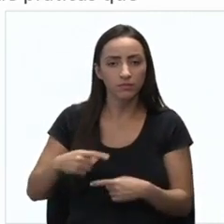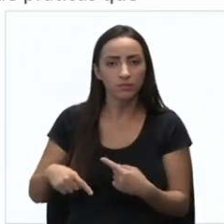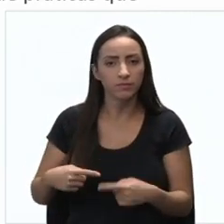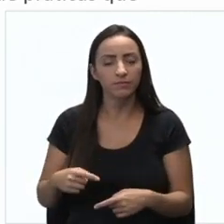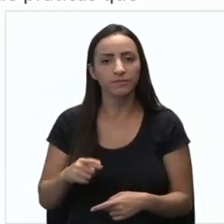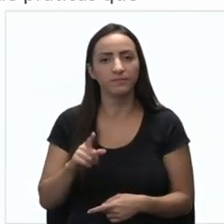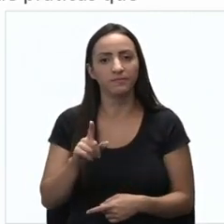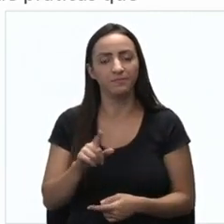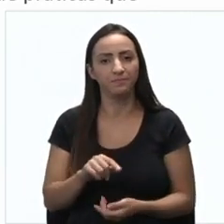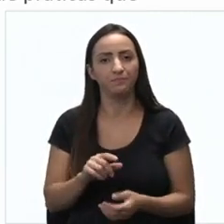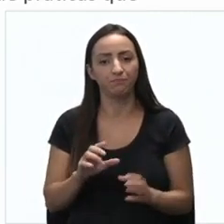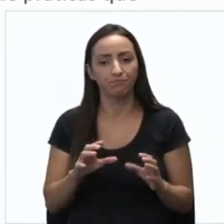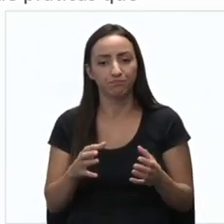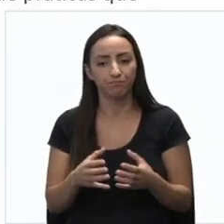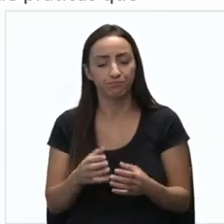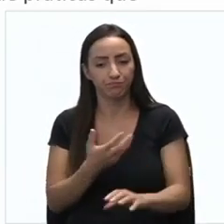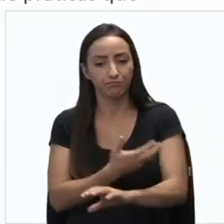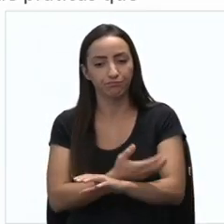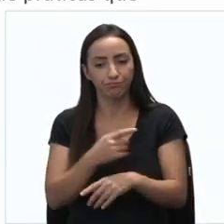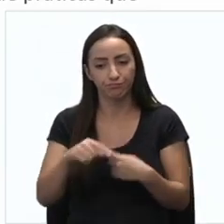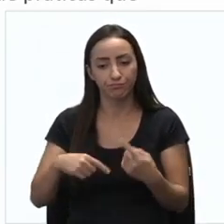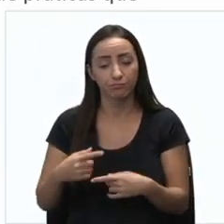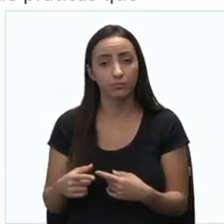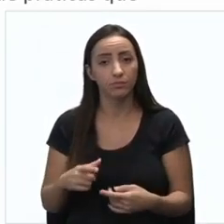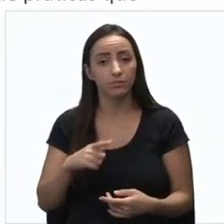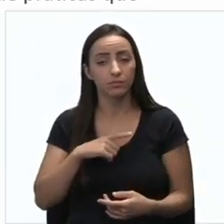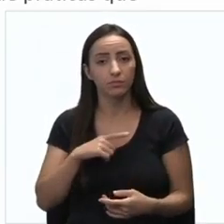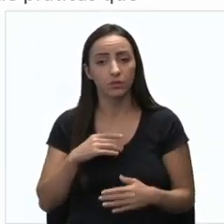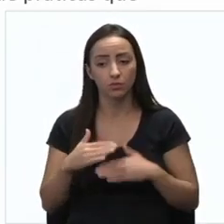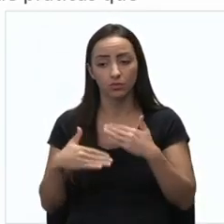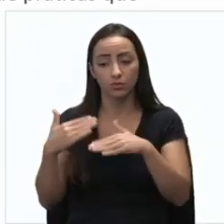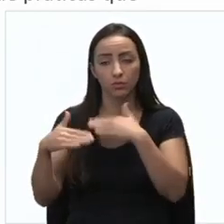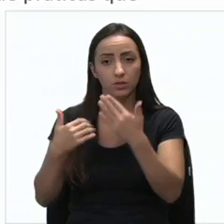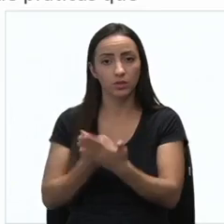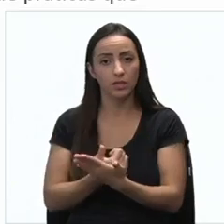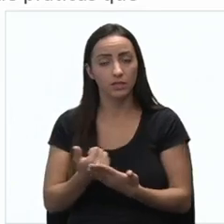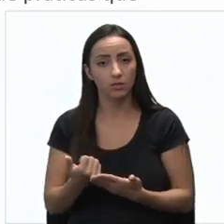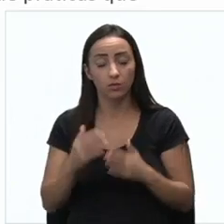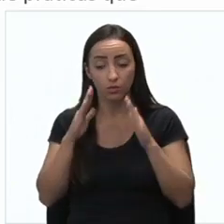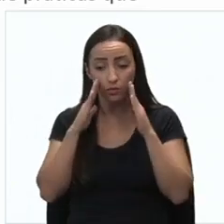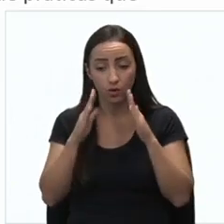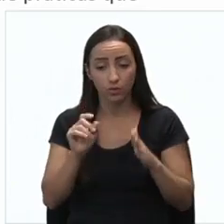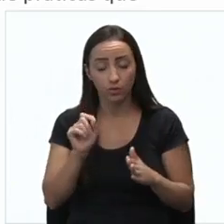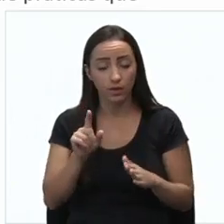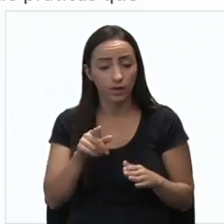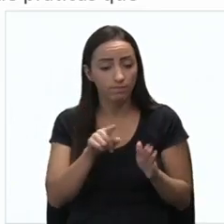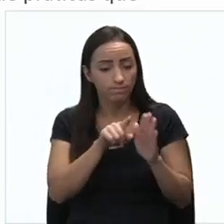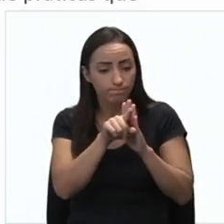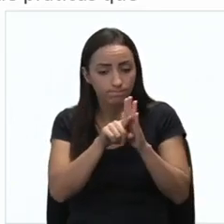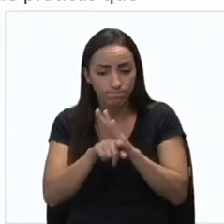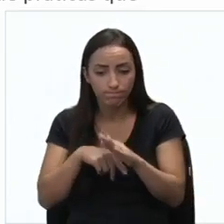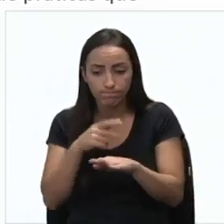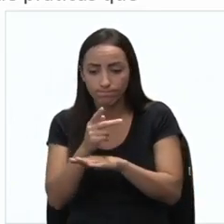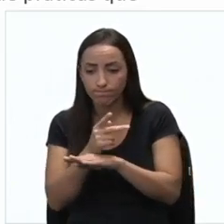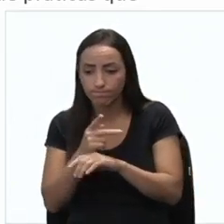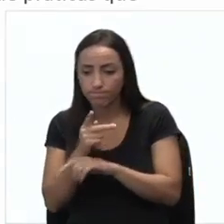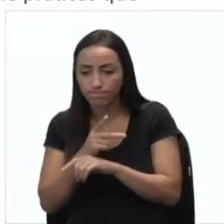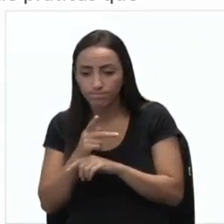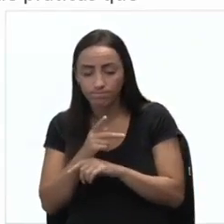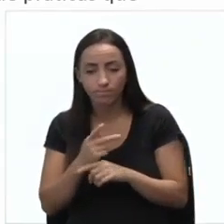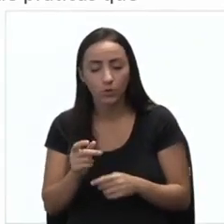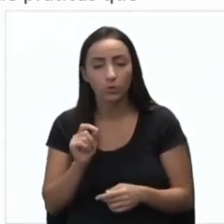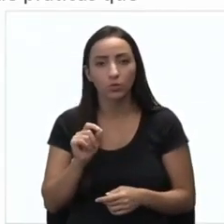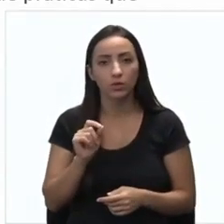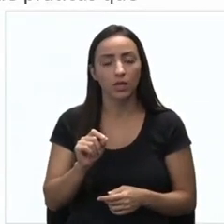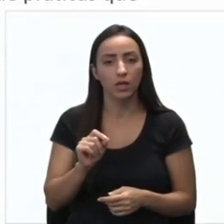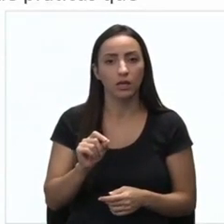campo interdisciplinar e aborda o desenvolvimento de ações voltadas à investigação do estado sanitário